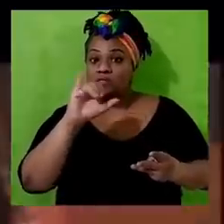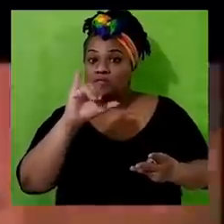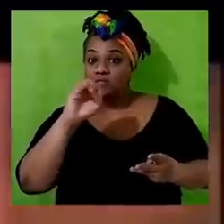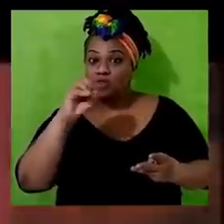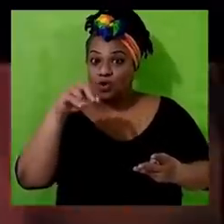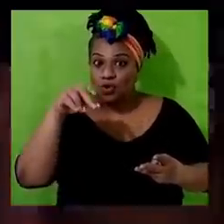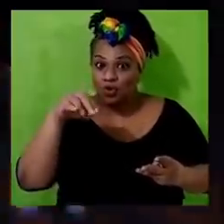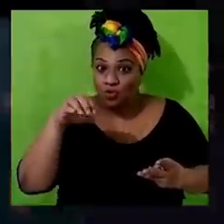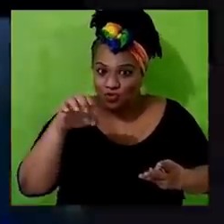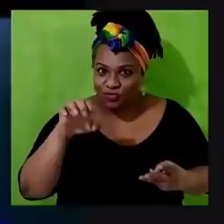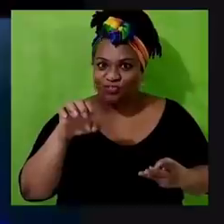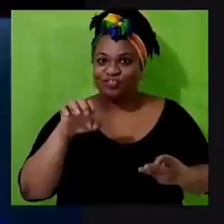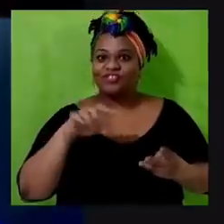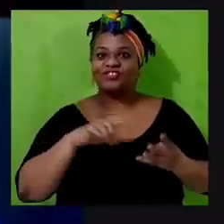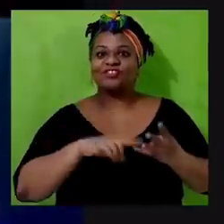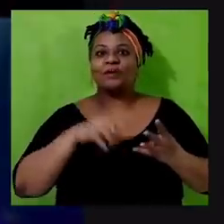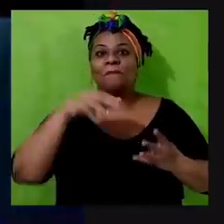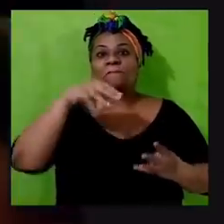Alcione,